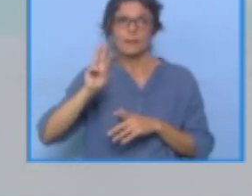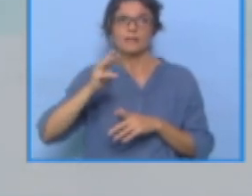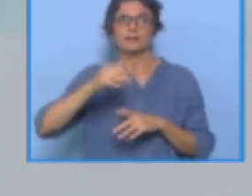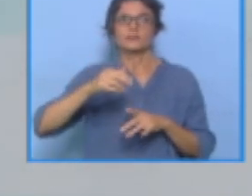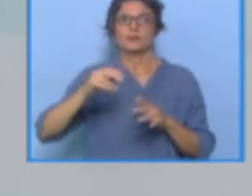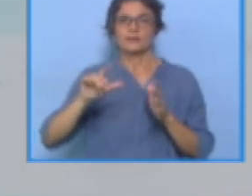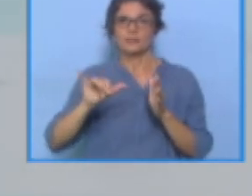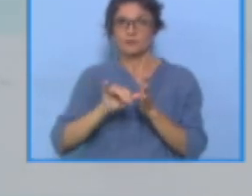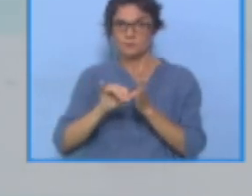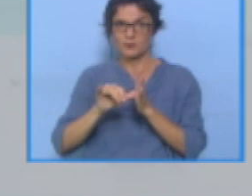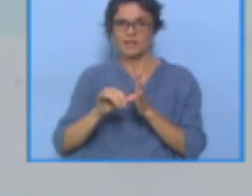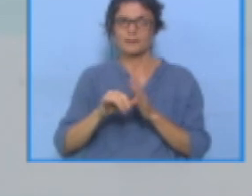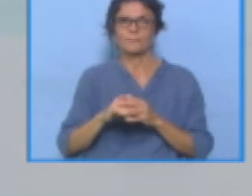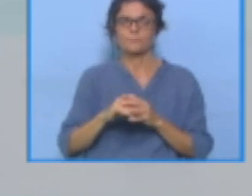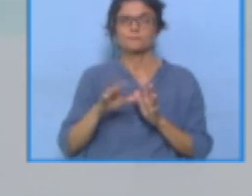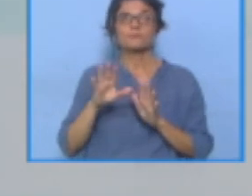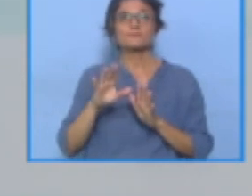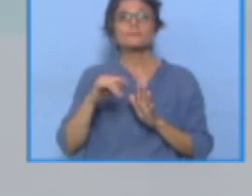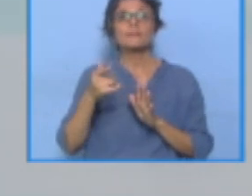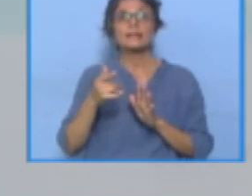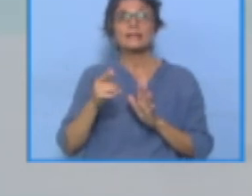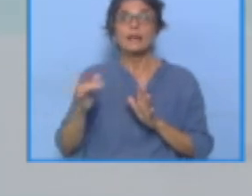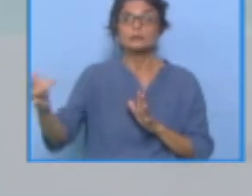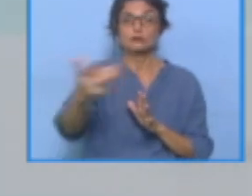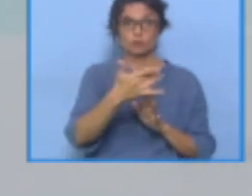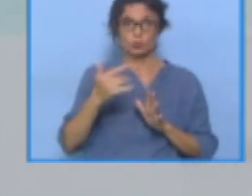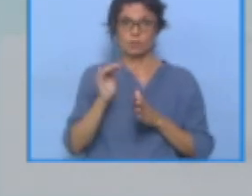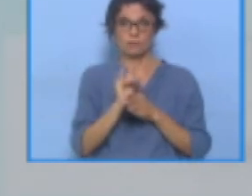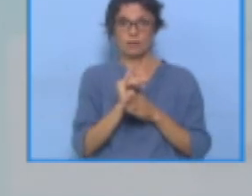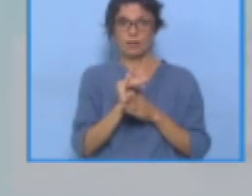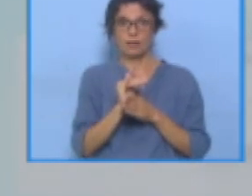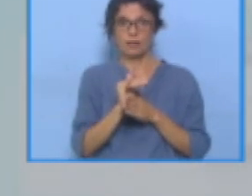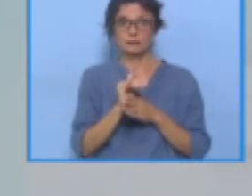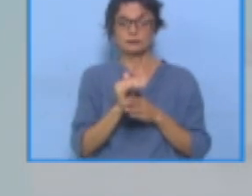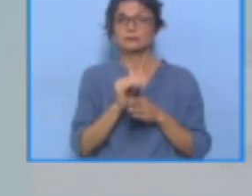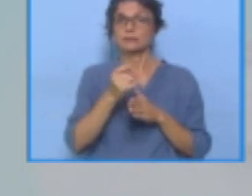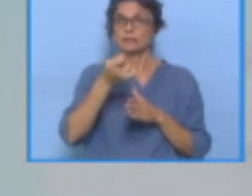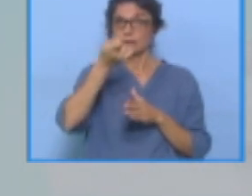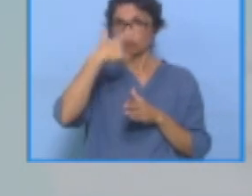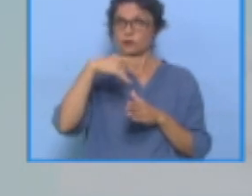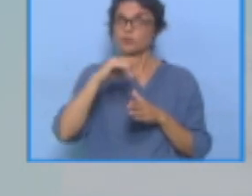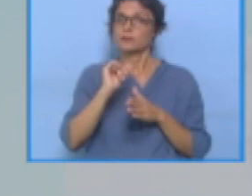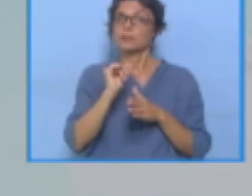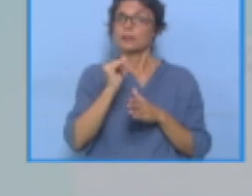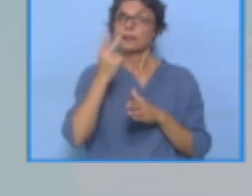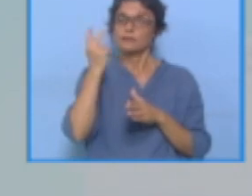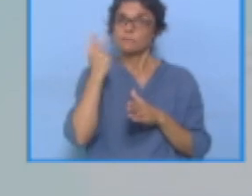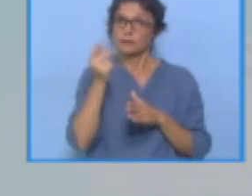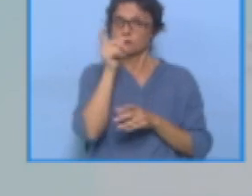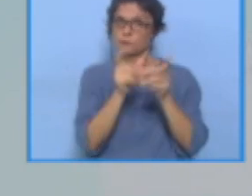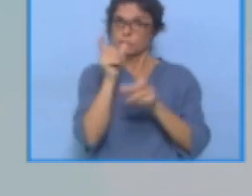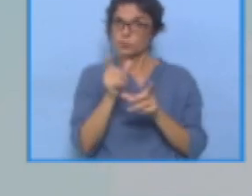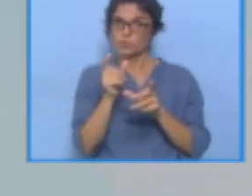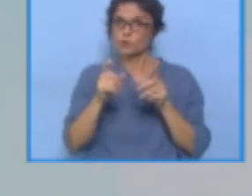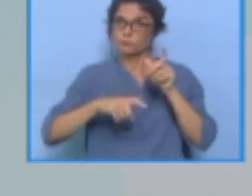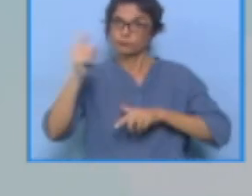nenhuma. E recolheu no total 90 cartas, 90 testemunhos, histórias de vida de refugiados que estão em Portugal,